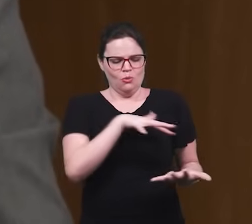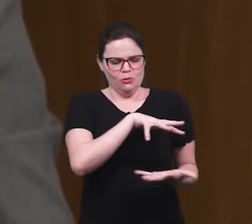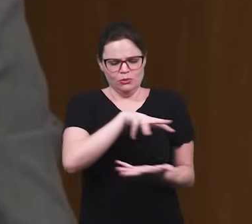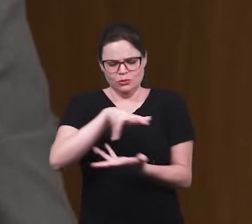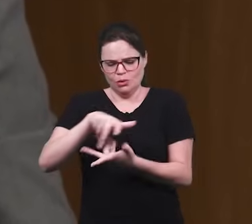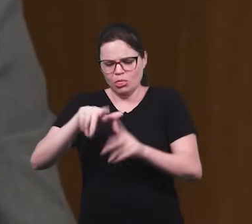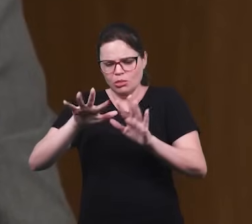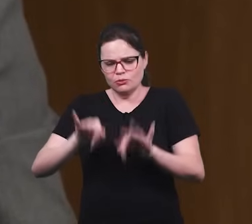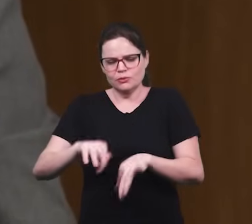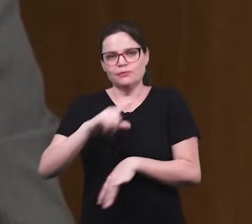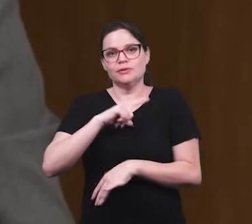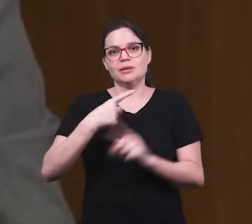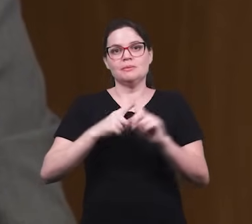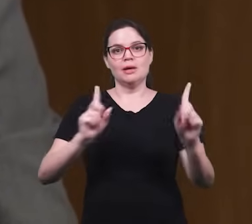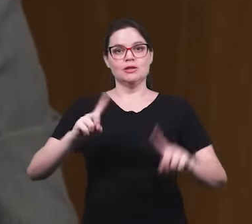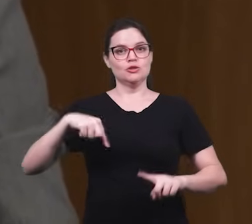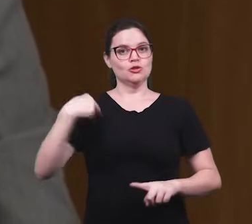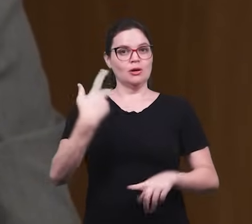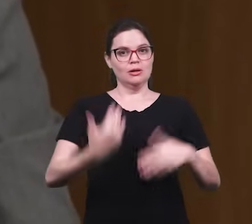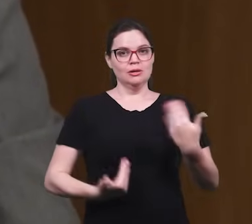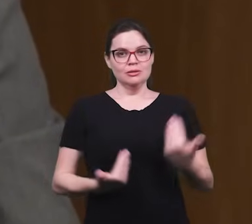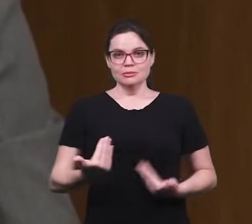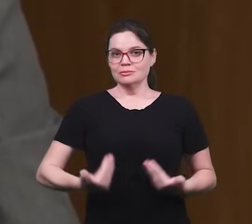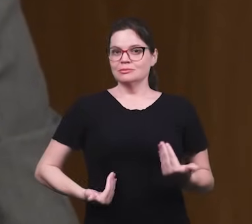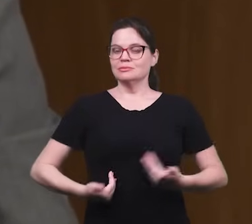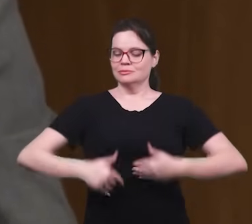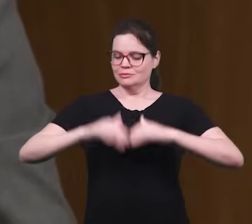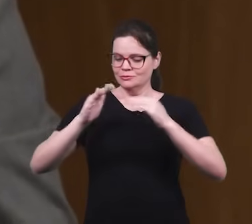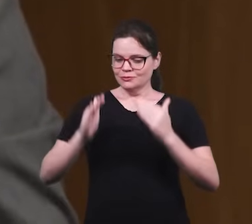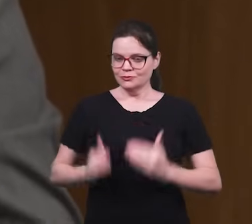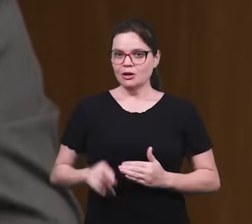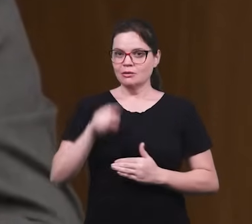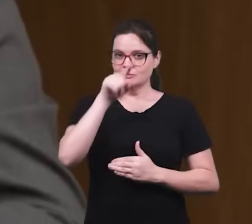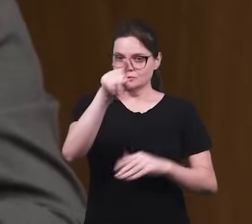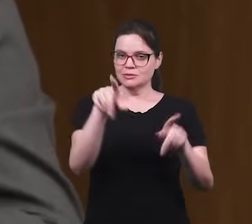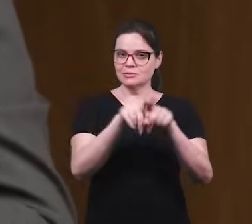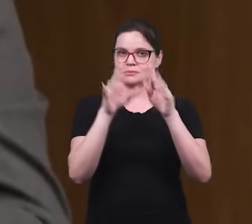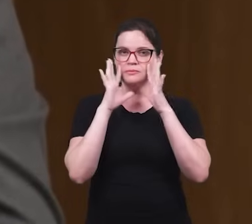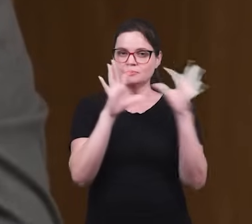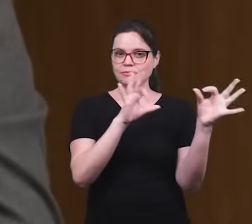igreja fiel, para nós, né, e para você que está nos assistindo também